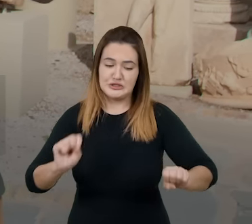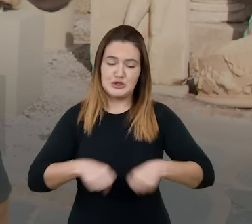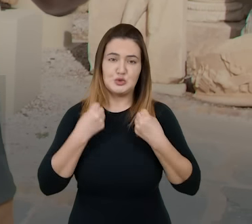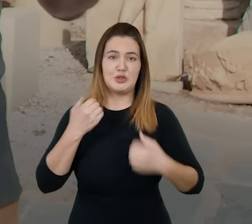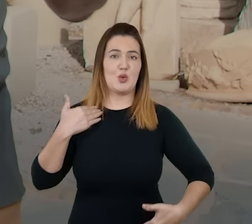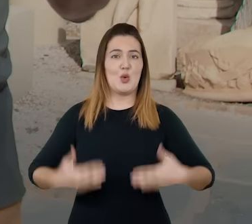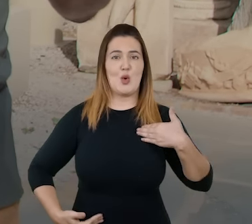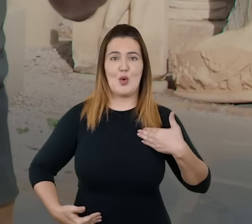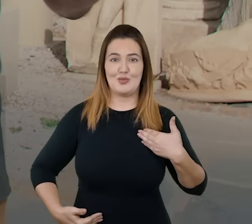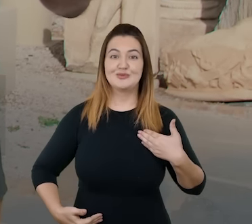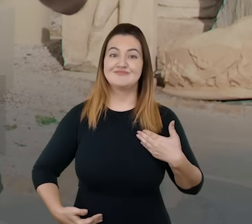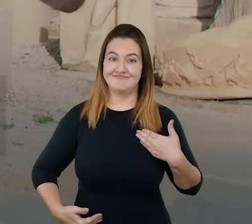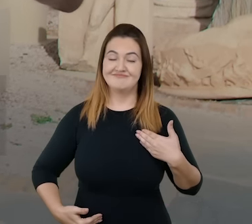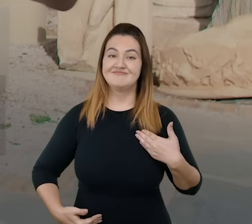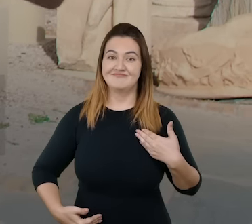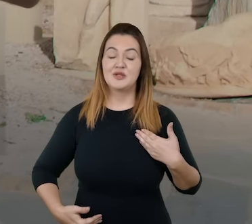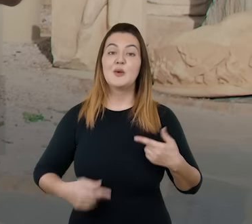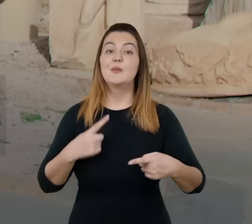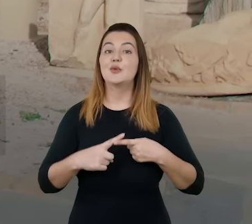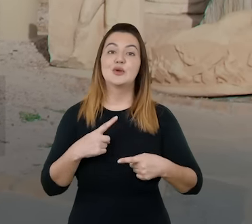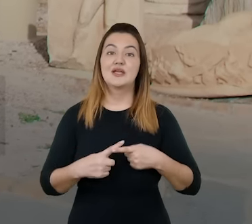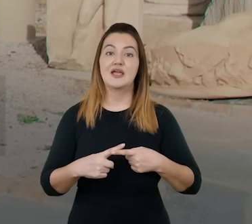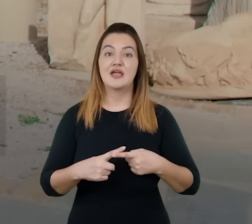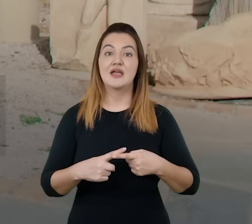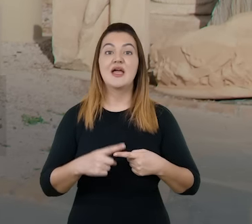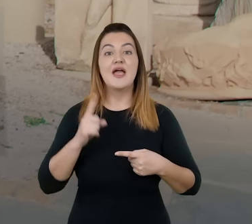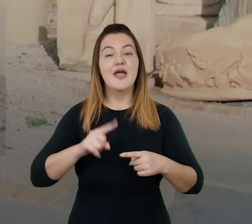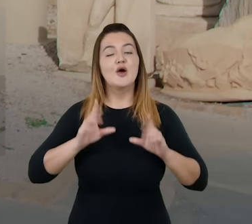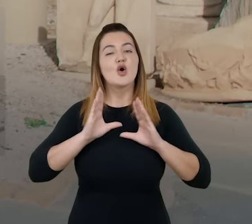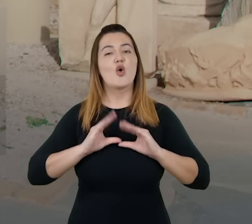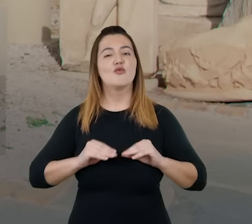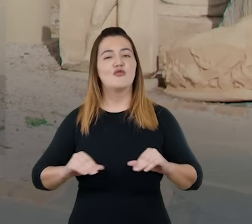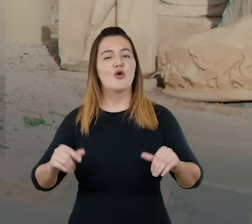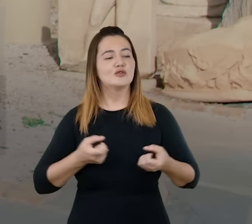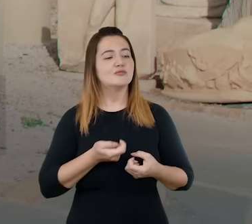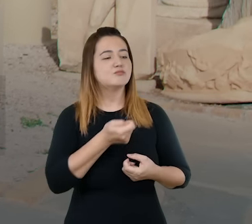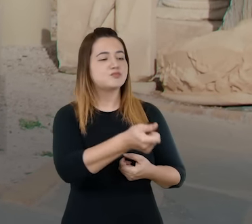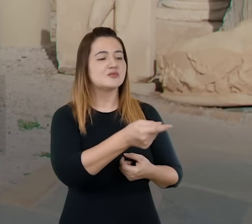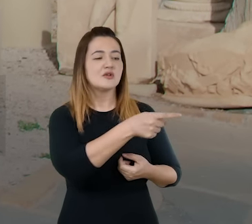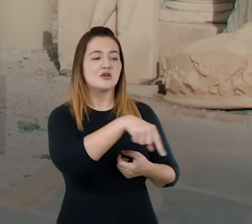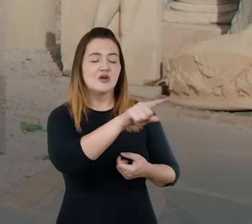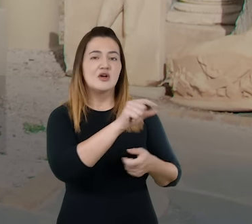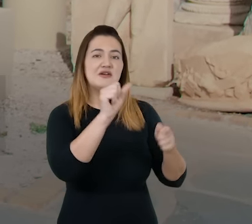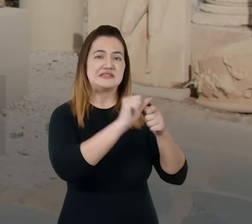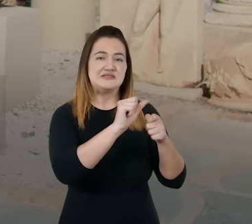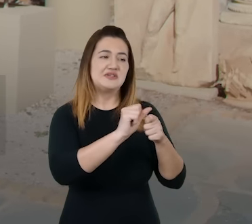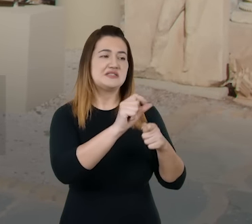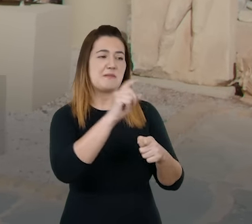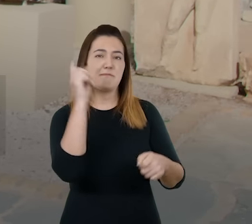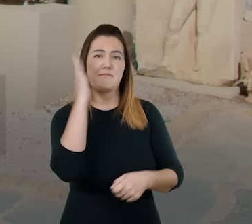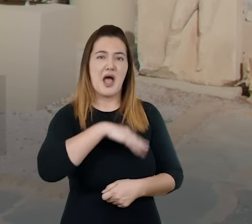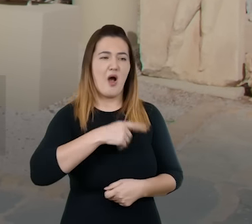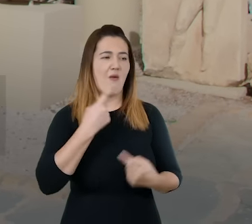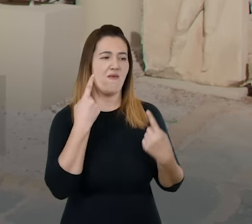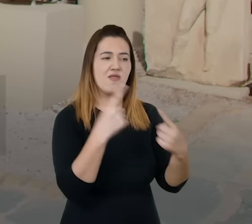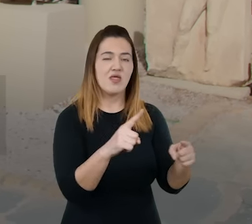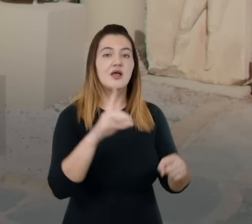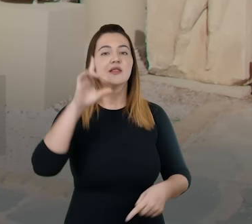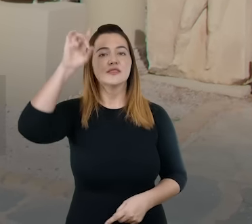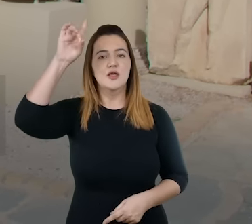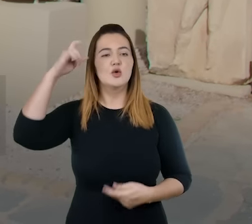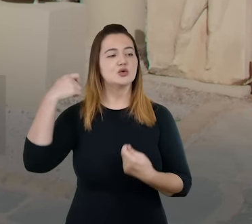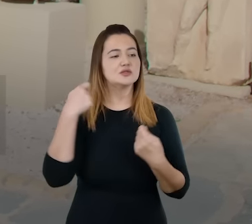temos dois significados para essa expressão. A primeira delas é um conforto à igreja. Ainda que alguém faça mal a você, fique tranquilo,